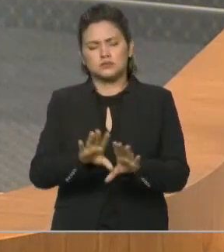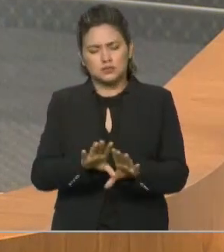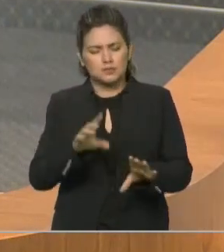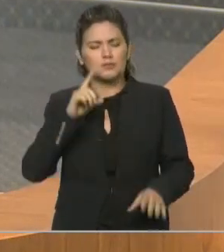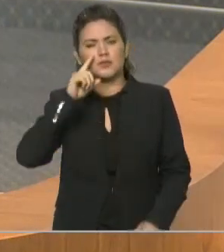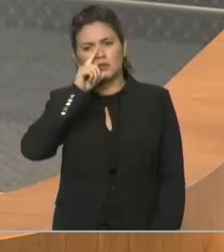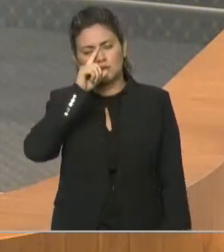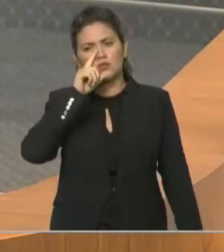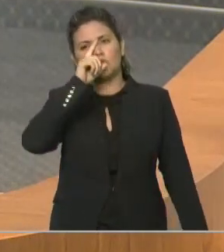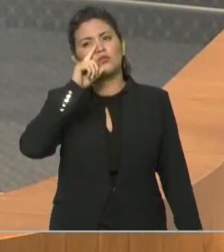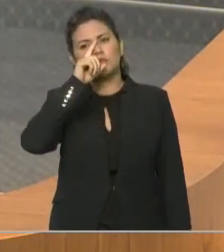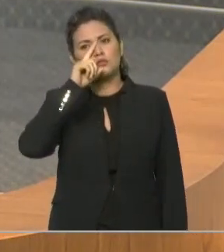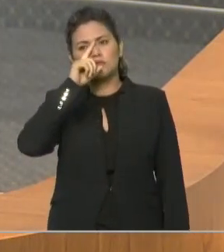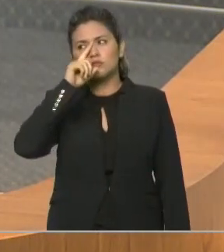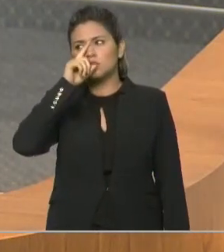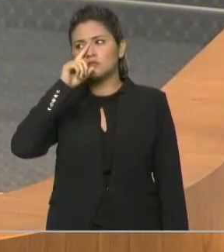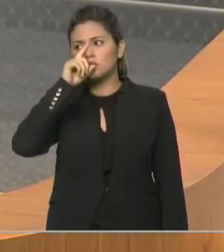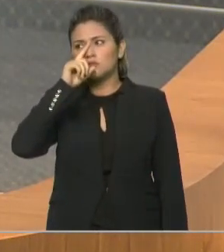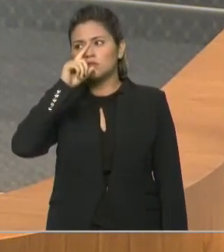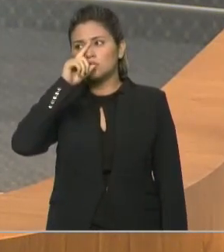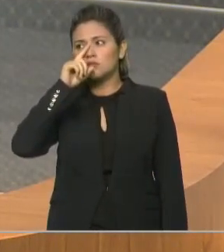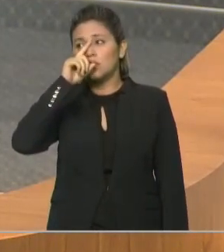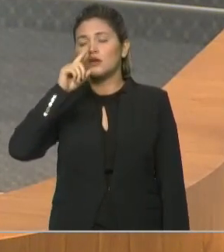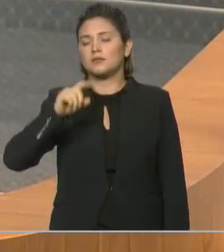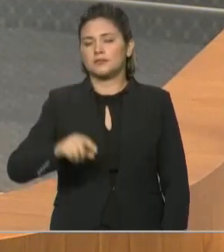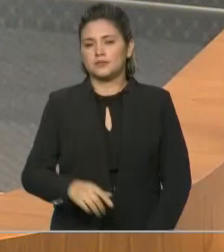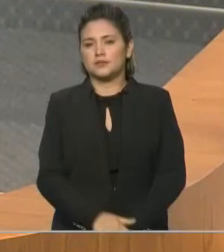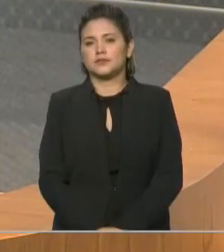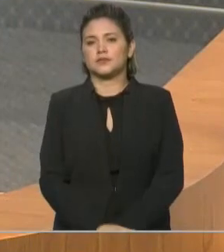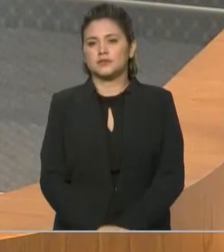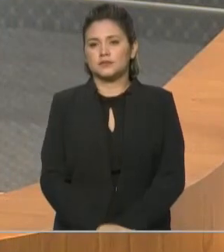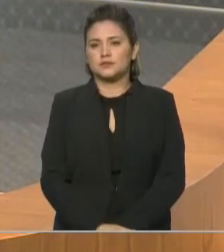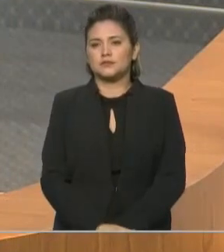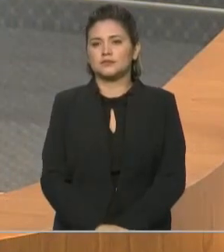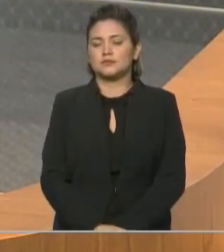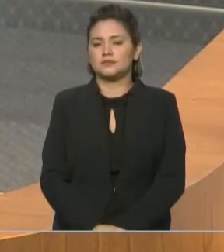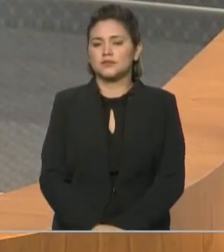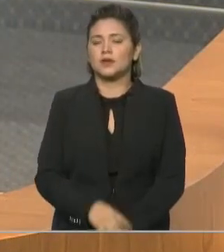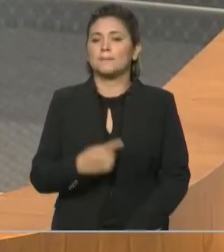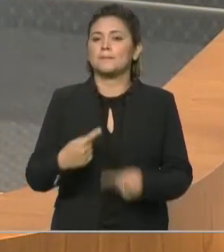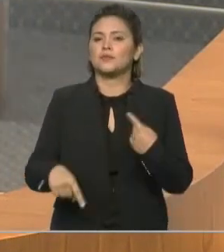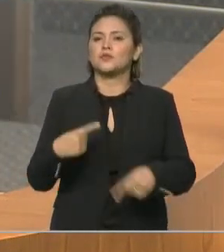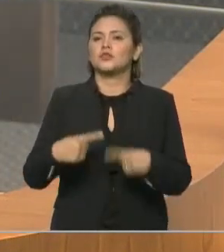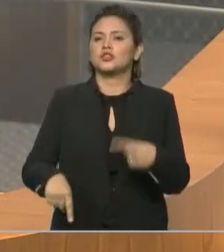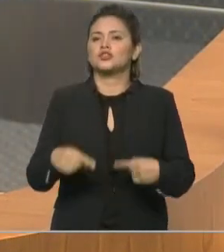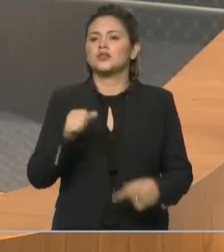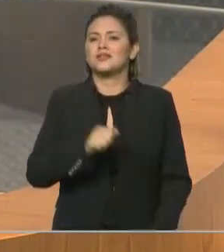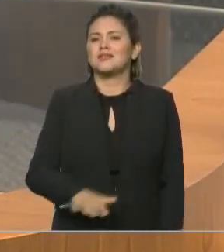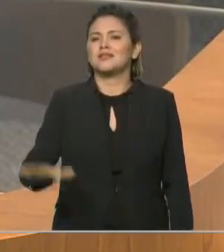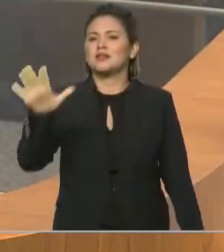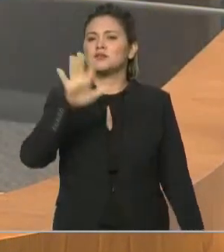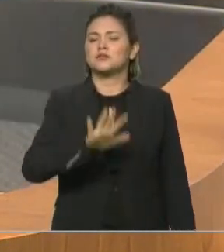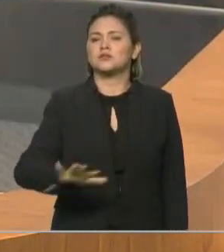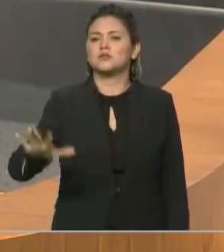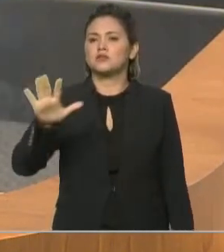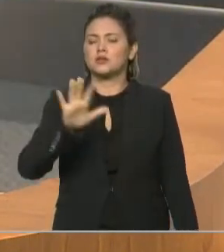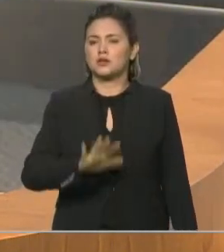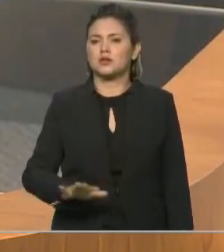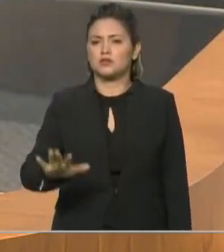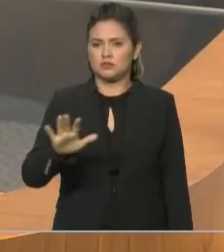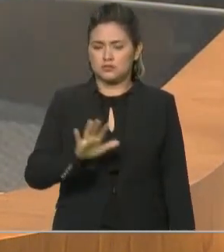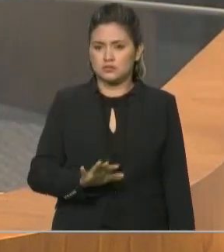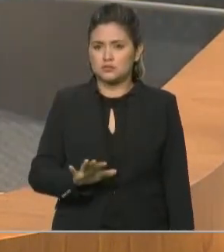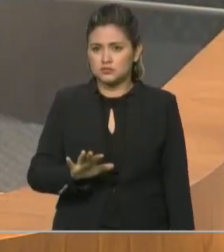em relação a isso é que a Política Nacional de Segurança de Barragem, no âmbito da SEMA, Secretaria de